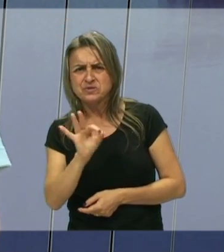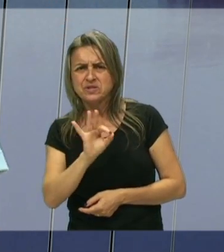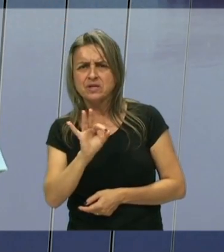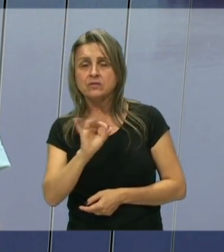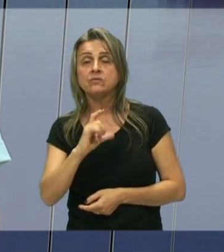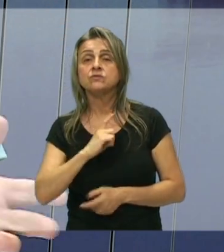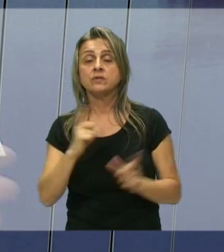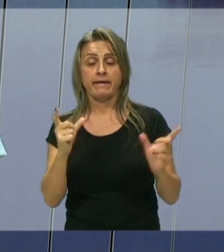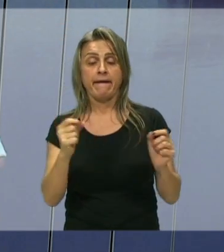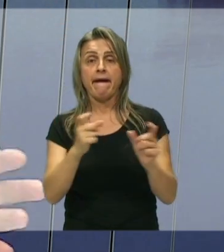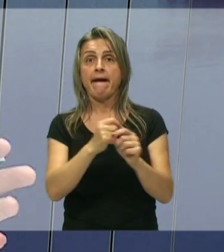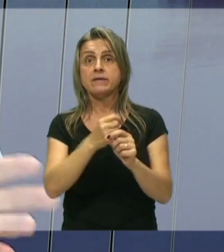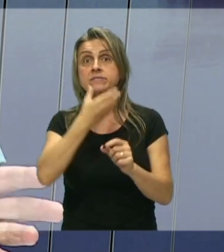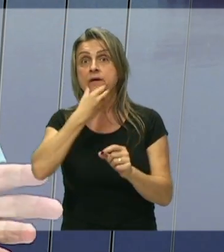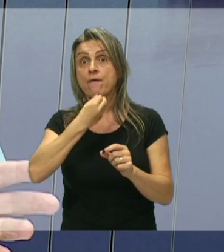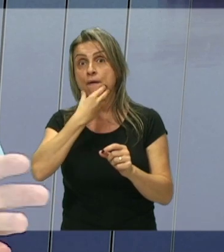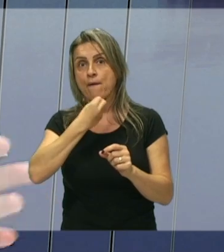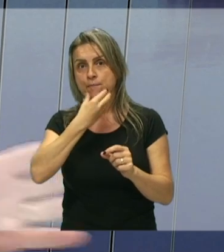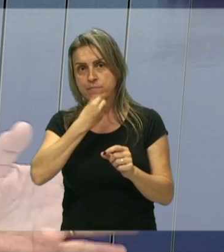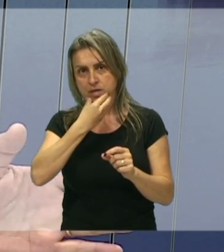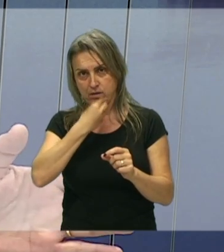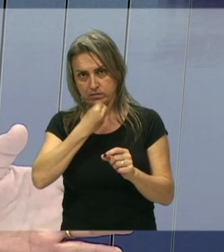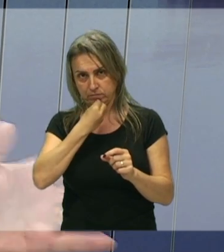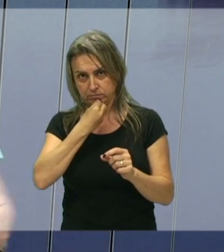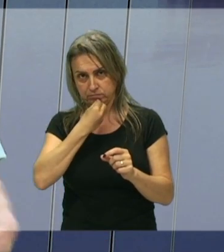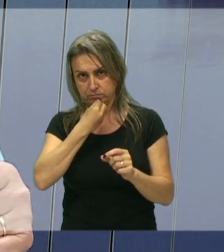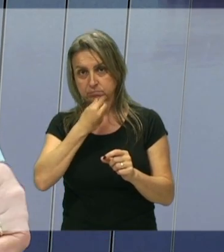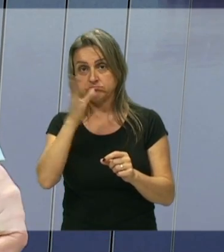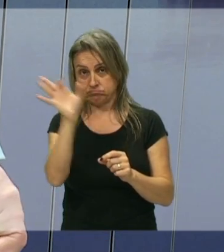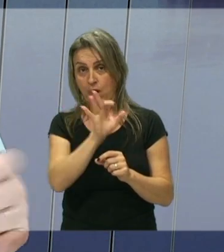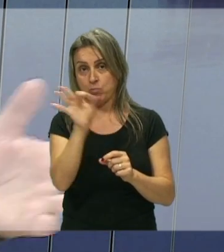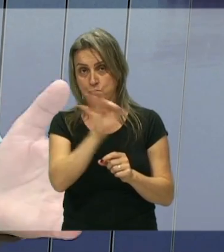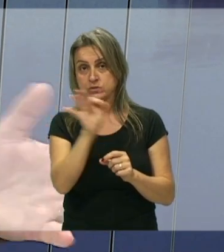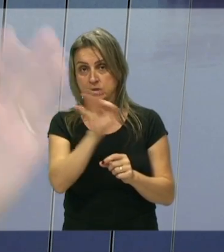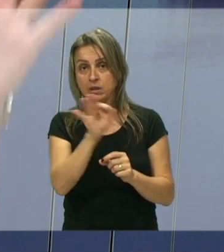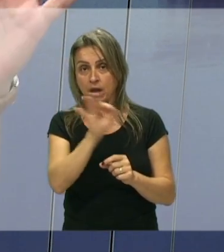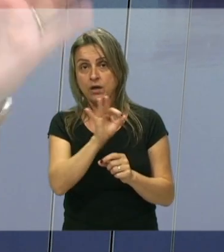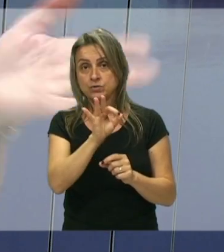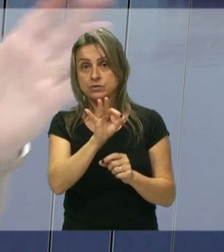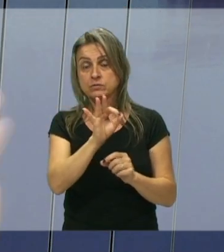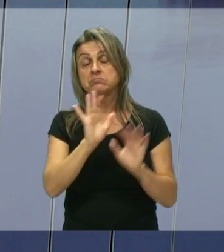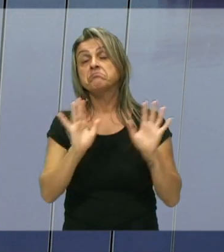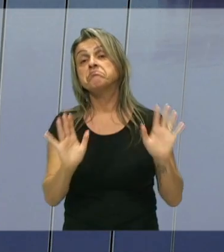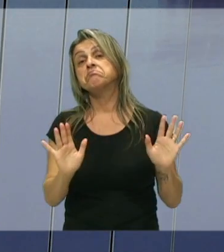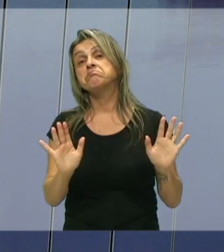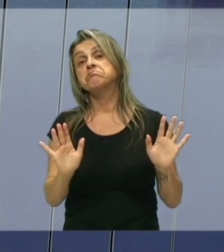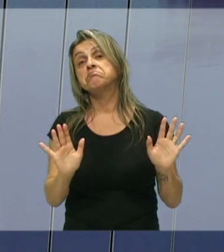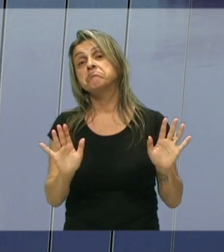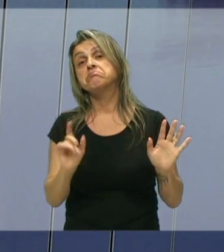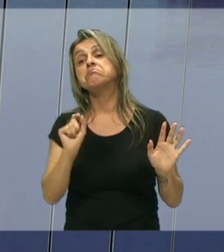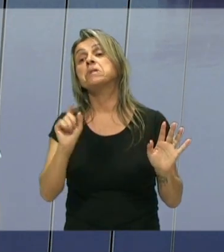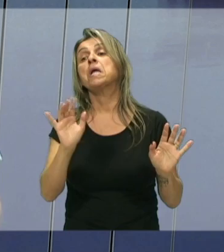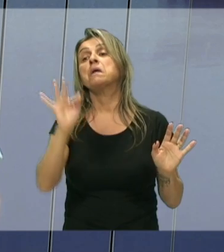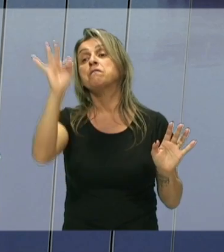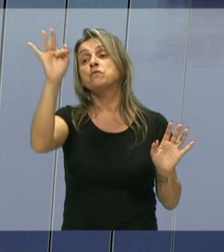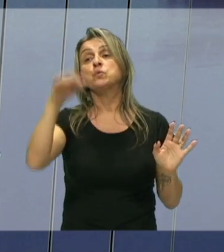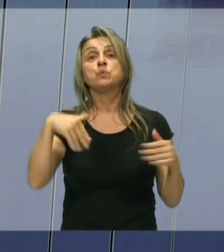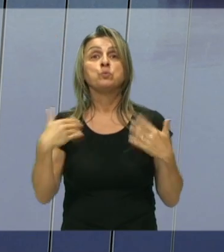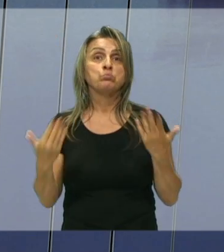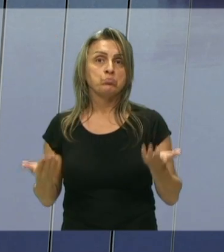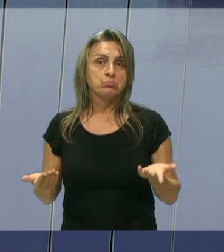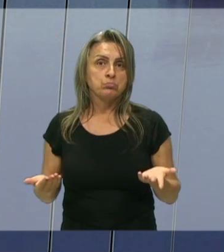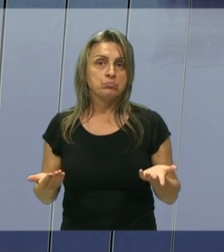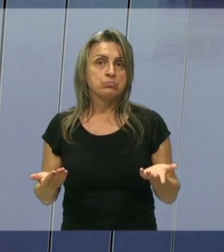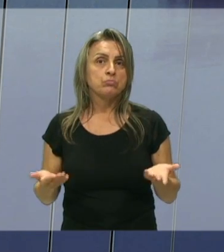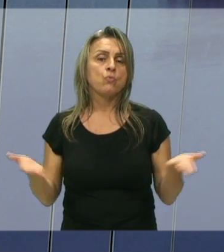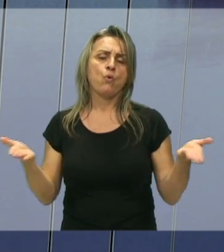câncer no futuro. Essa é a estatística. Quem vai ser? Ninguém sabe. Hoje,